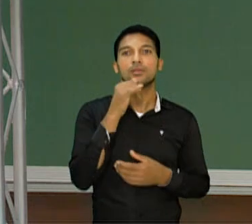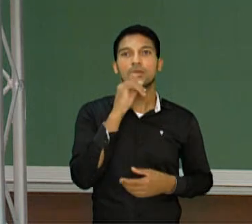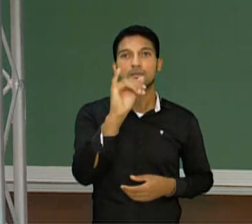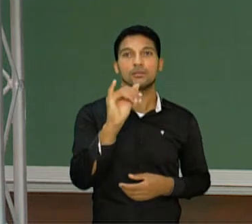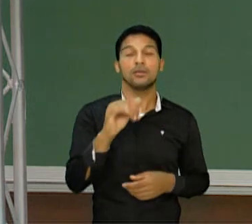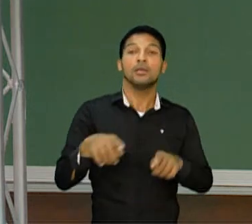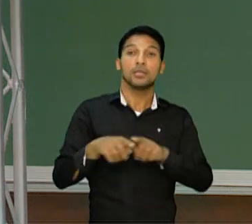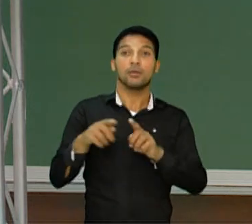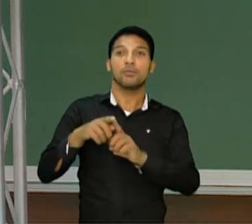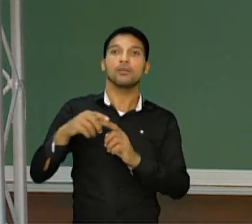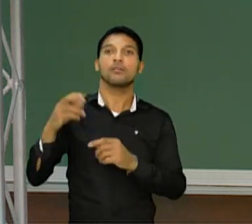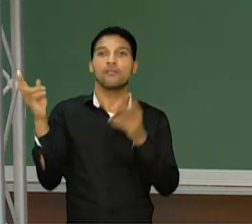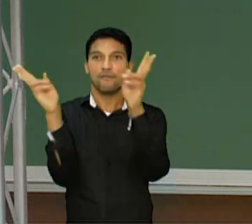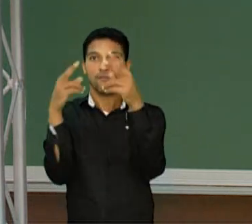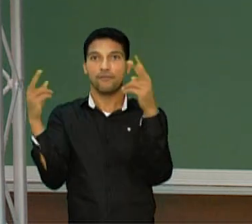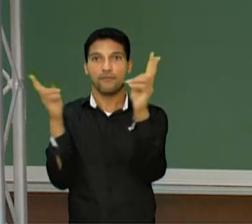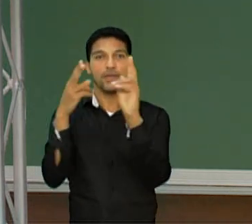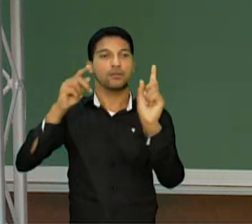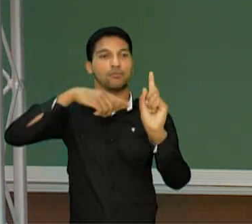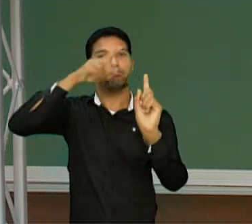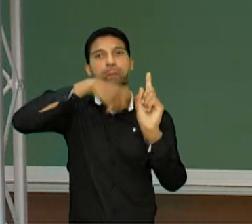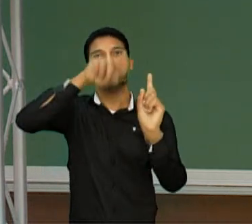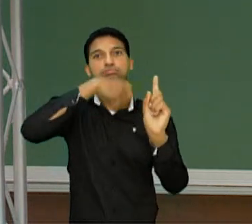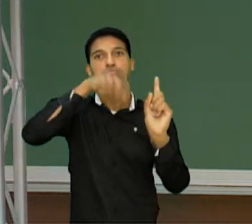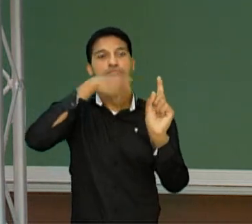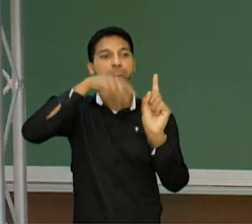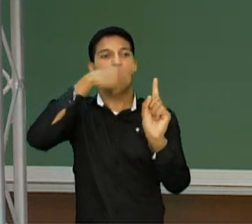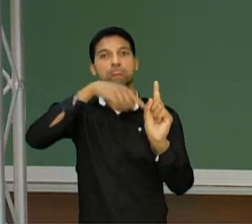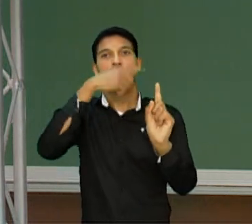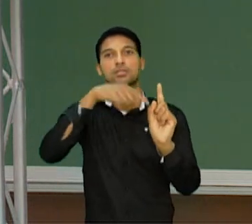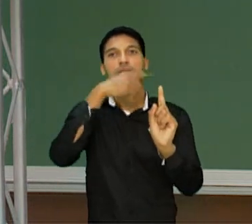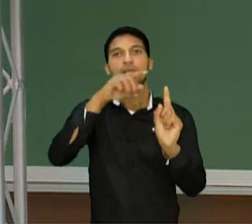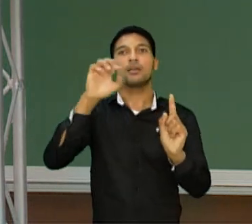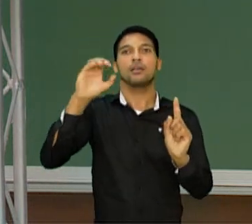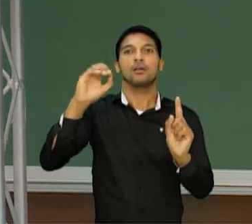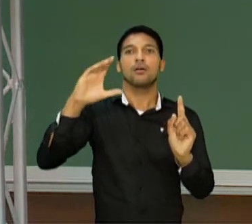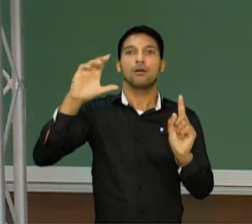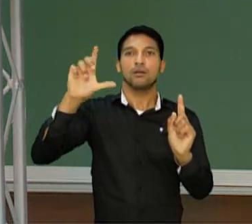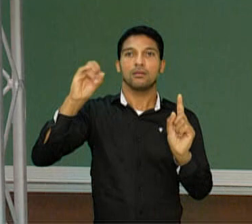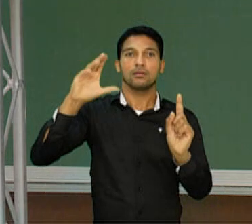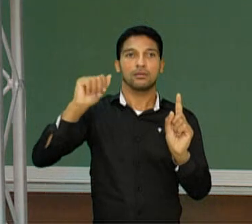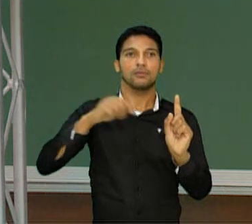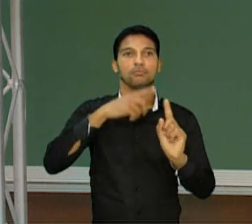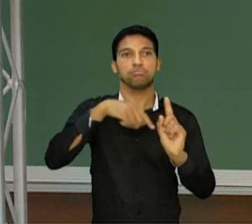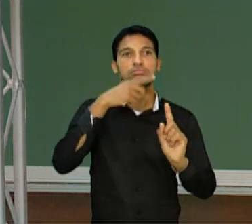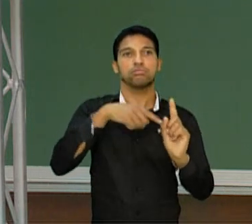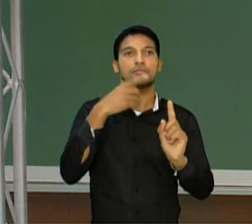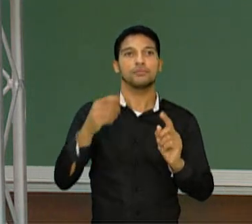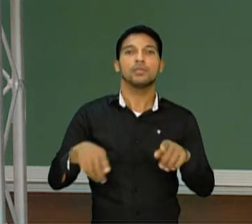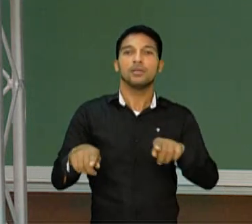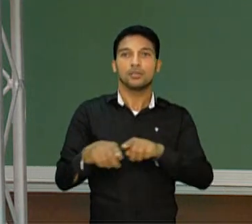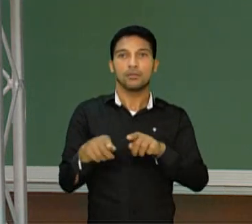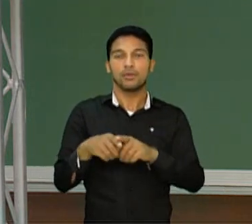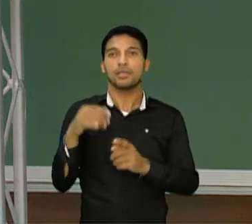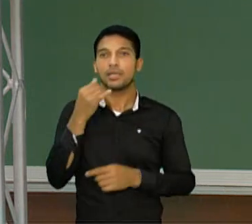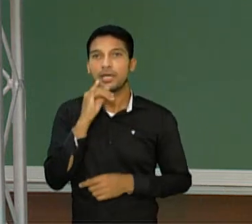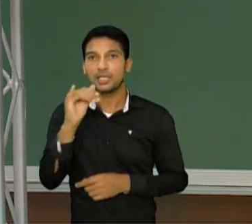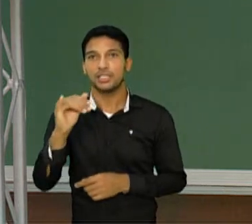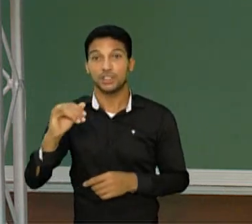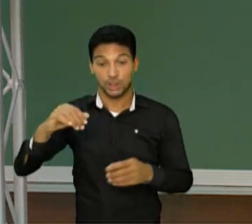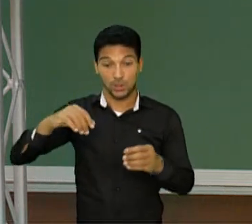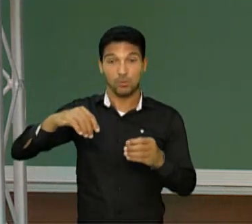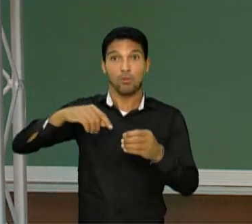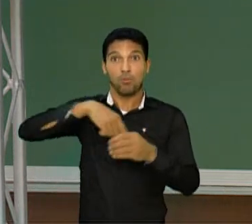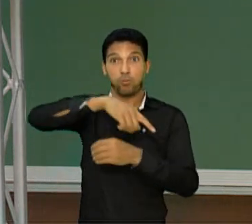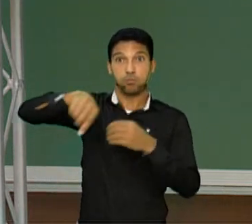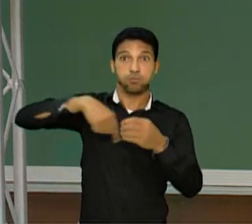do sol, que tem um tempo de vida médio, mas pode ser utilizada, além da energia geotérmica do interior do planeta, que tem